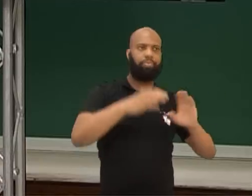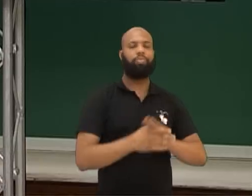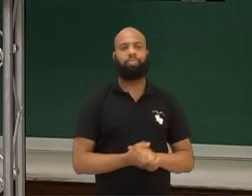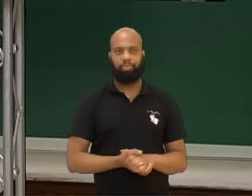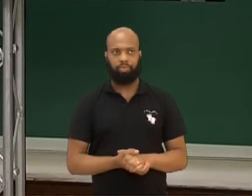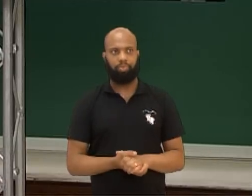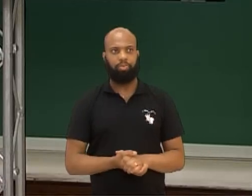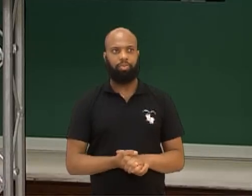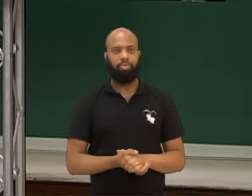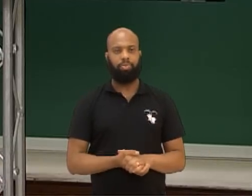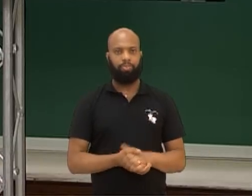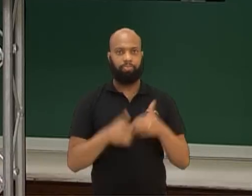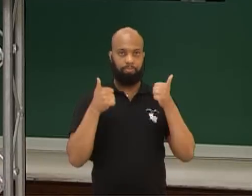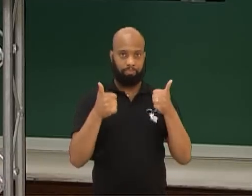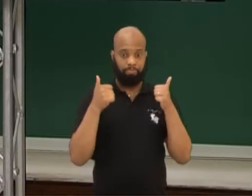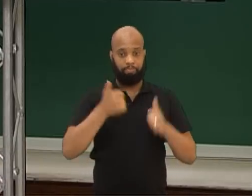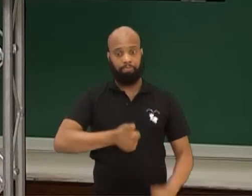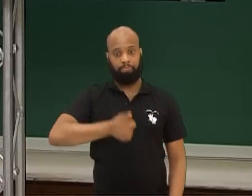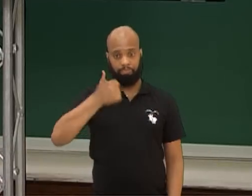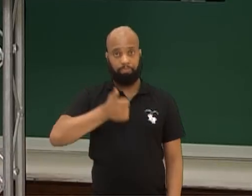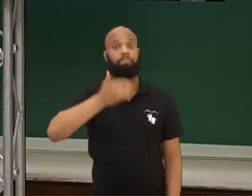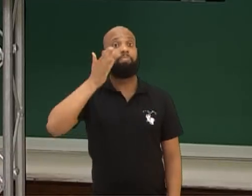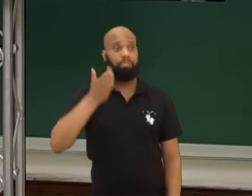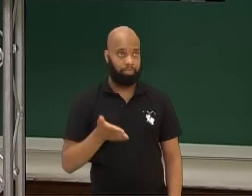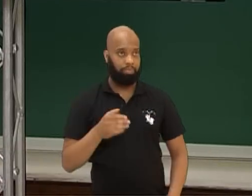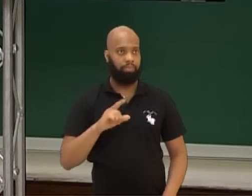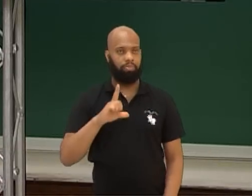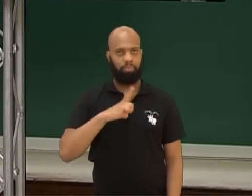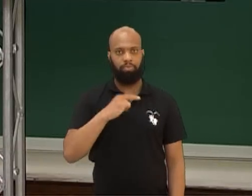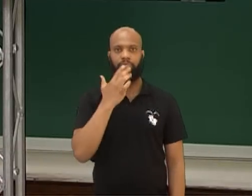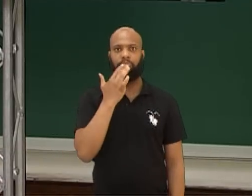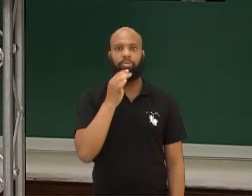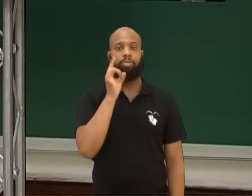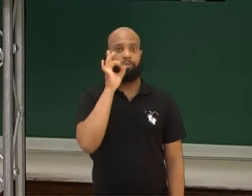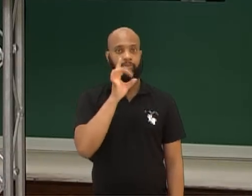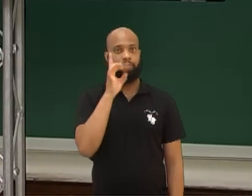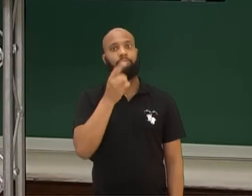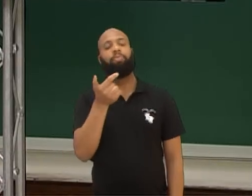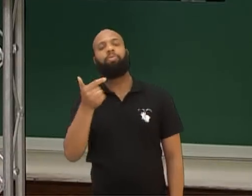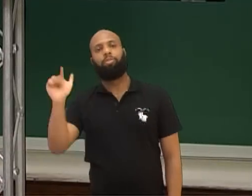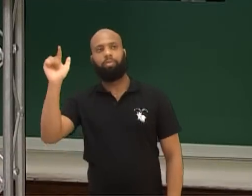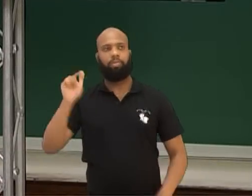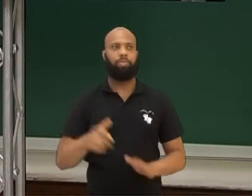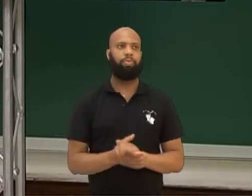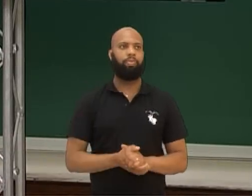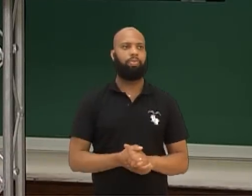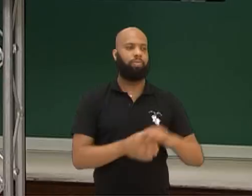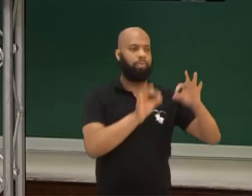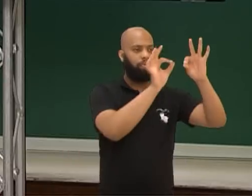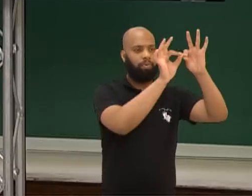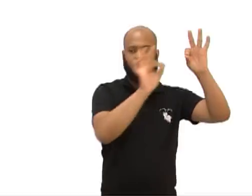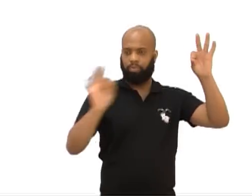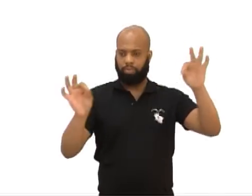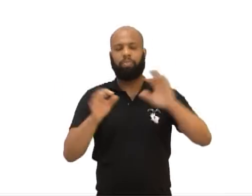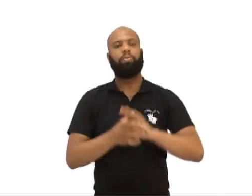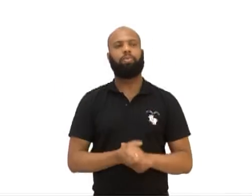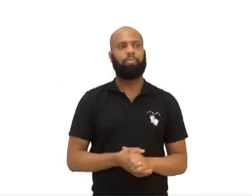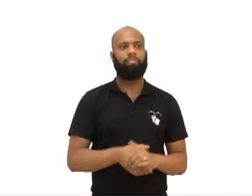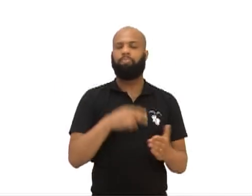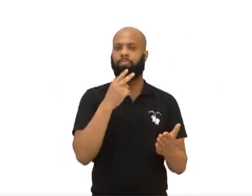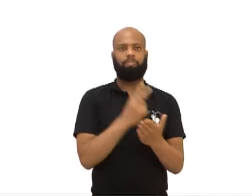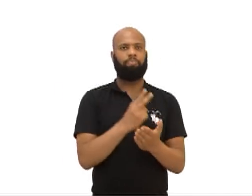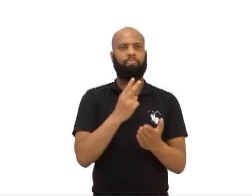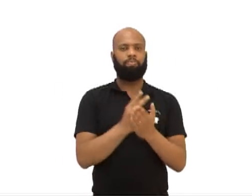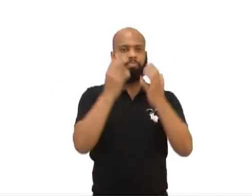esse vértice aqui. Tracei a primeira diagonal que eu fiz em verde aqui. Vamos traçar a segunda. Ó, tracei.